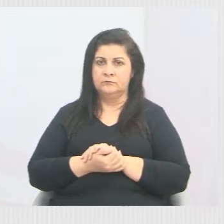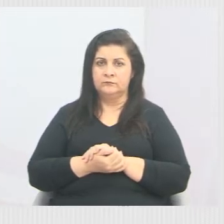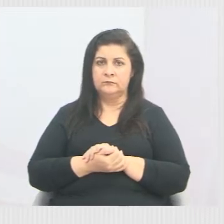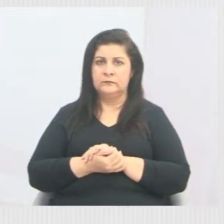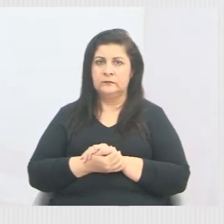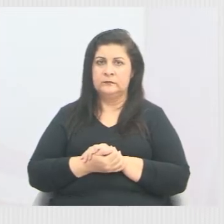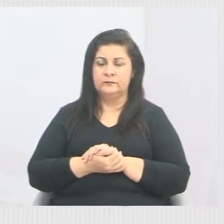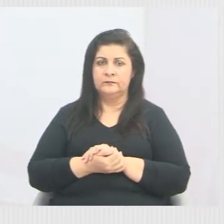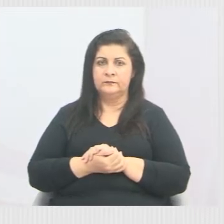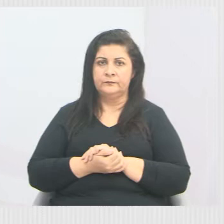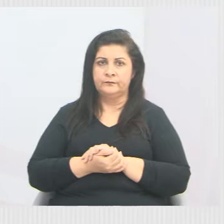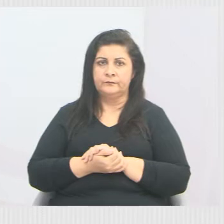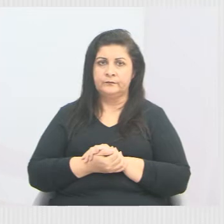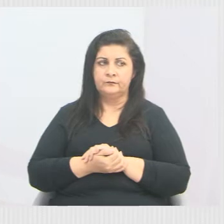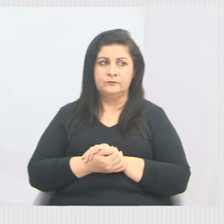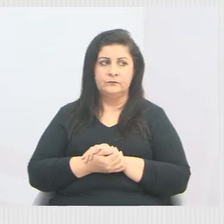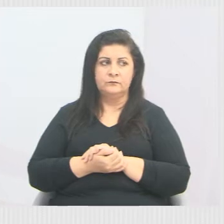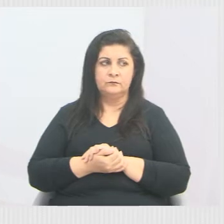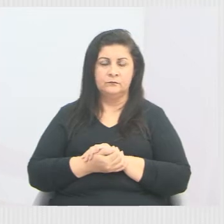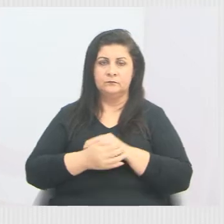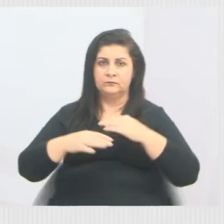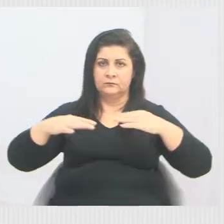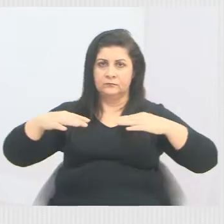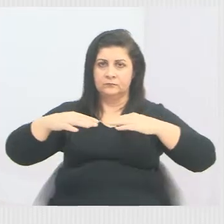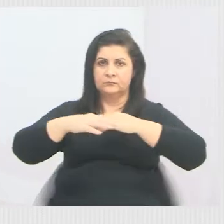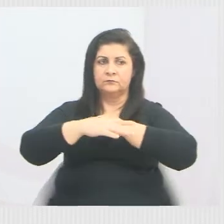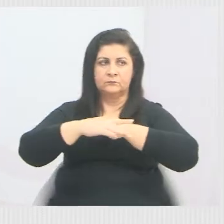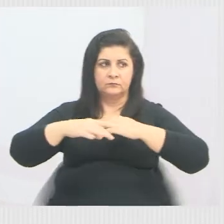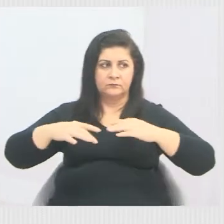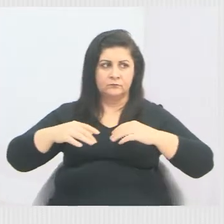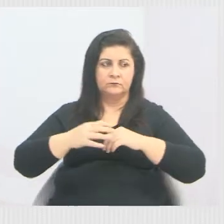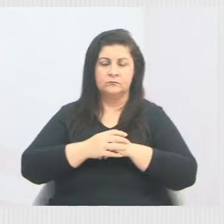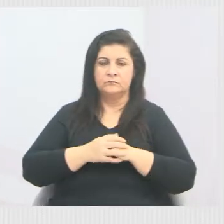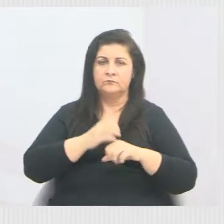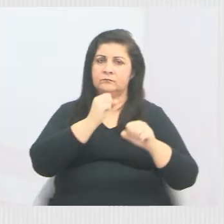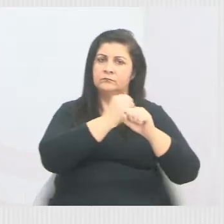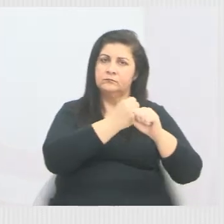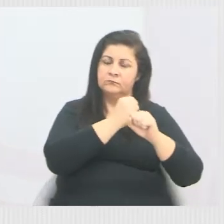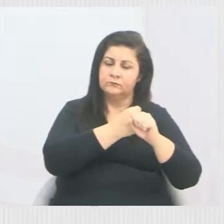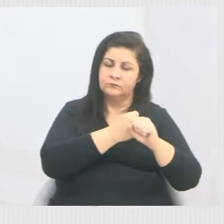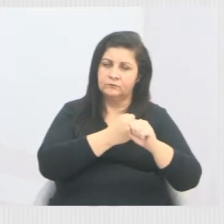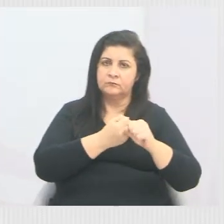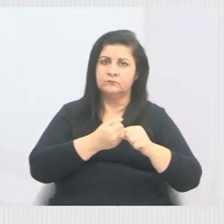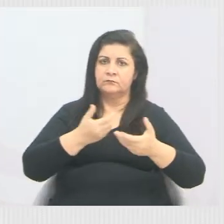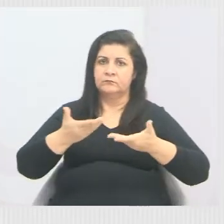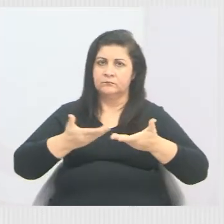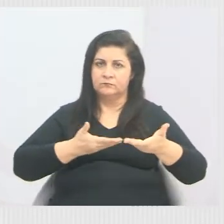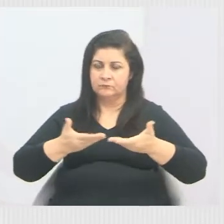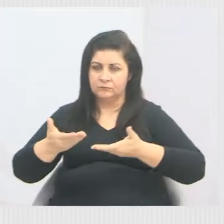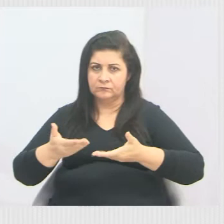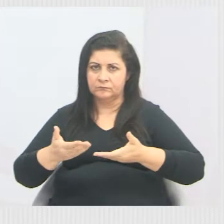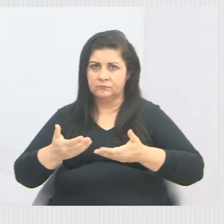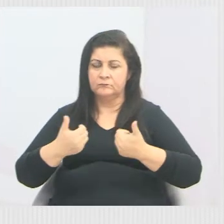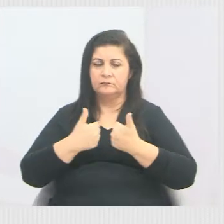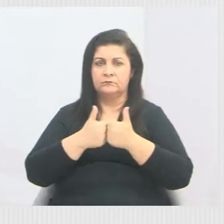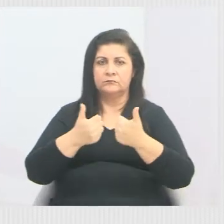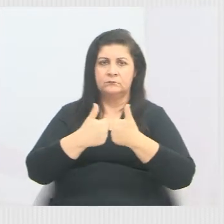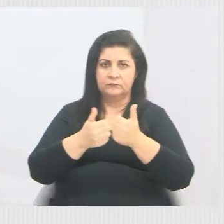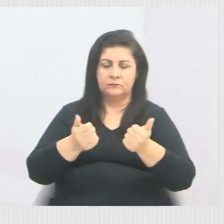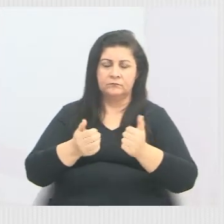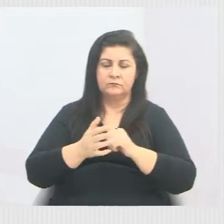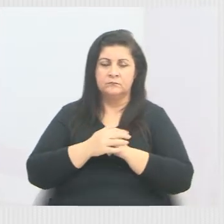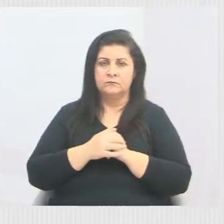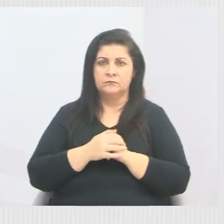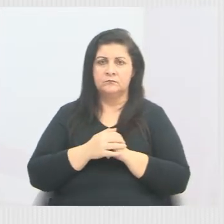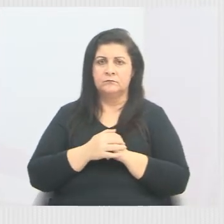dessa secretaria. Urbanismo, que tem aqui a infraestrutura, serviços urbanos, transportes urbanos, por